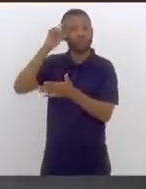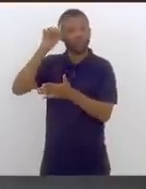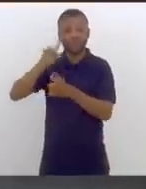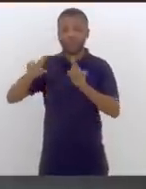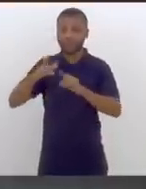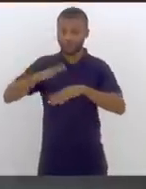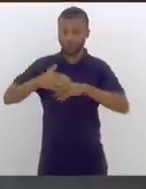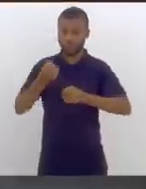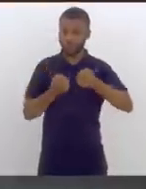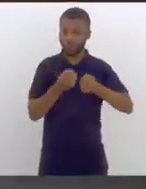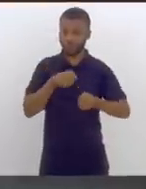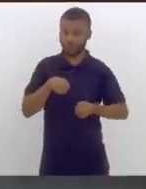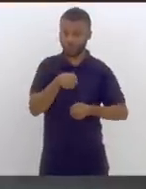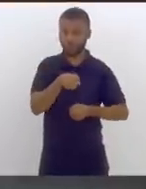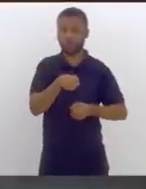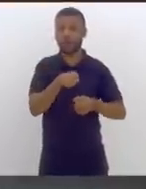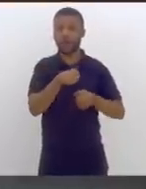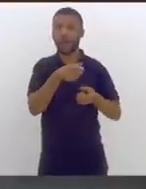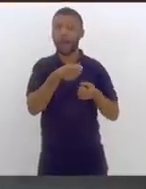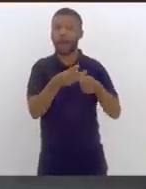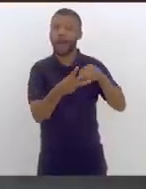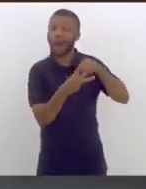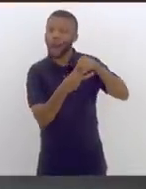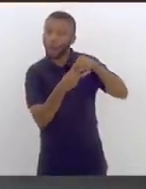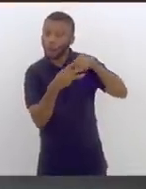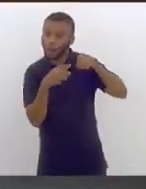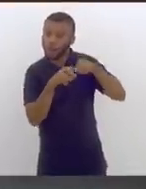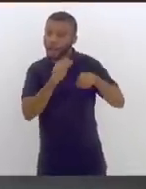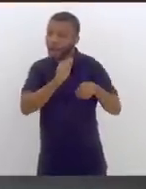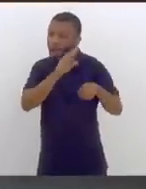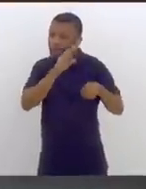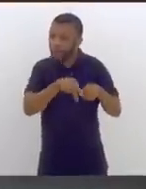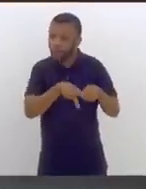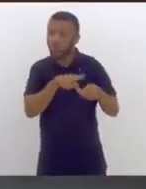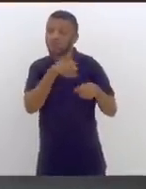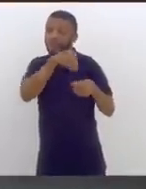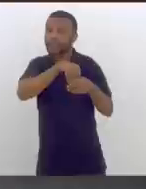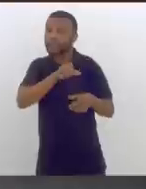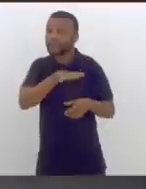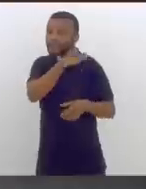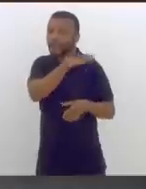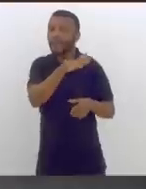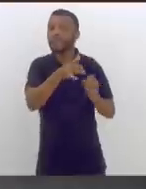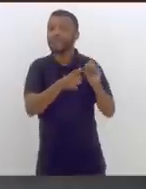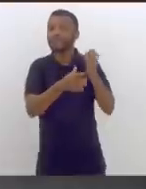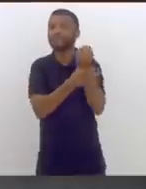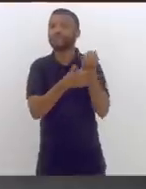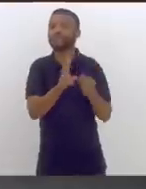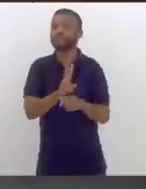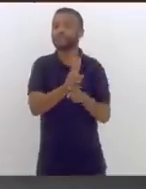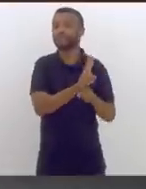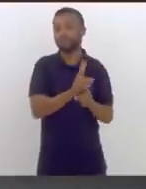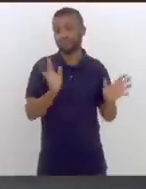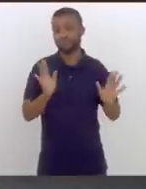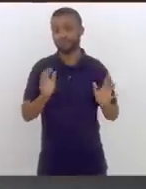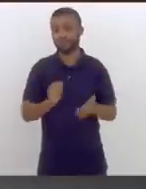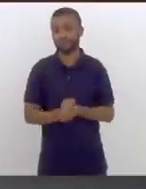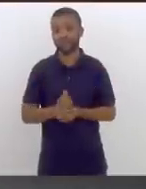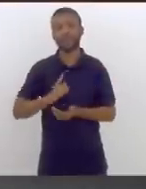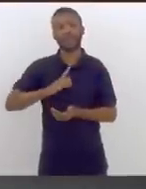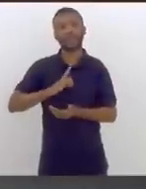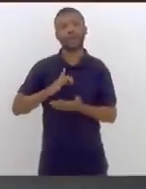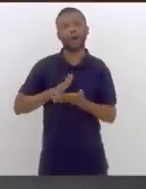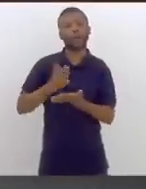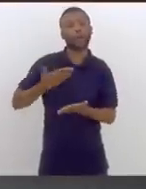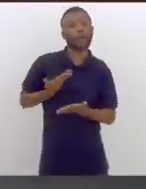meu carro acompanhando a Kombi da Avon nas comunidades fazendo segurança hoje tem ainda essa outra metodologia mas não tem muito colega que faz segurança mas